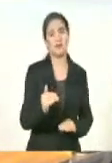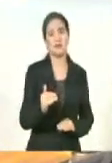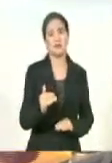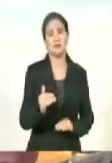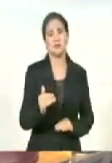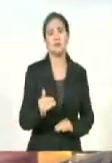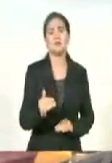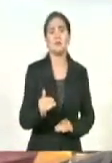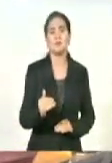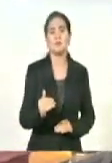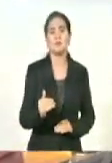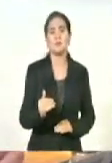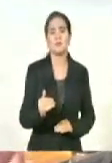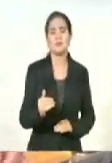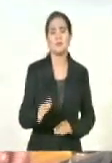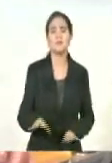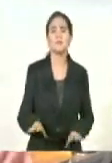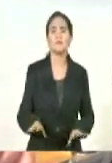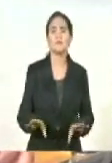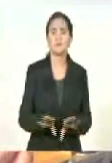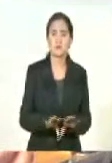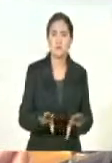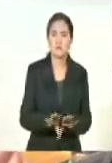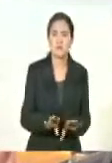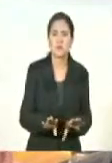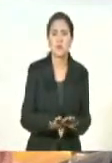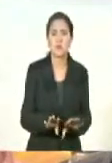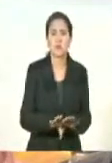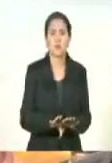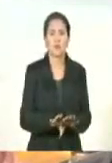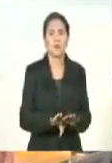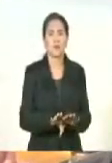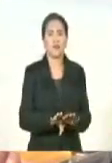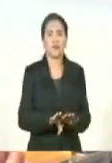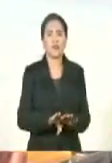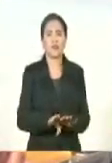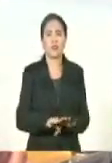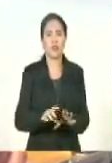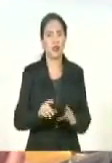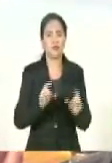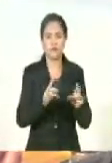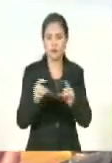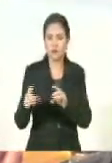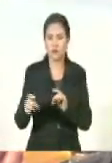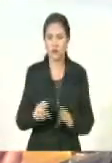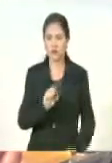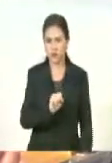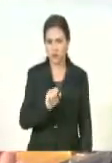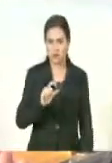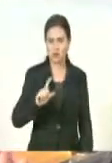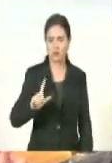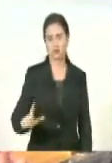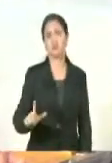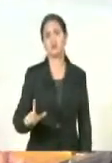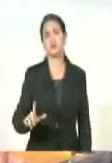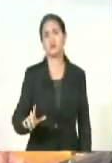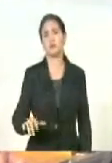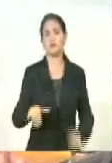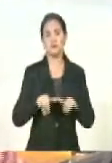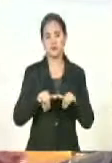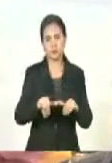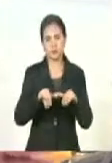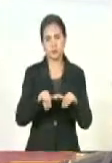o abastecimento de mercados como de São Luís, que eles fornecem para o supermercado de São Luís,